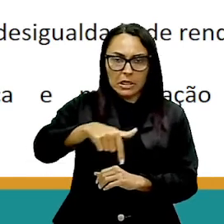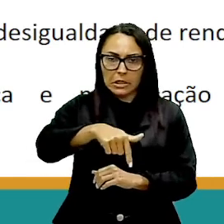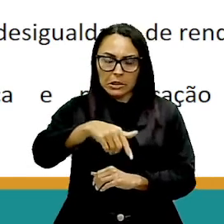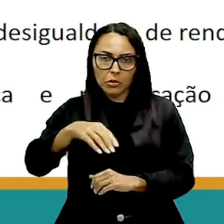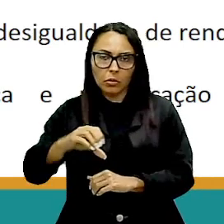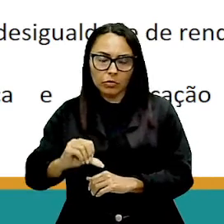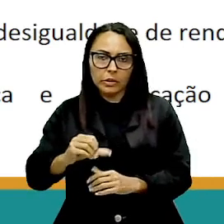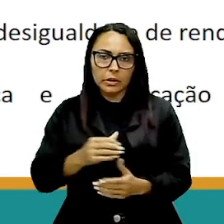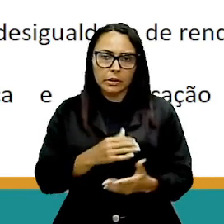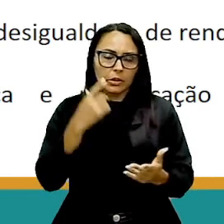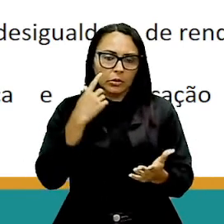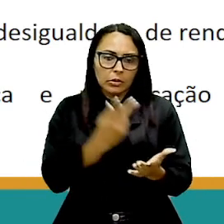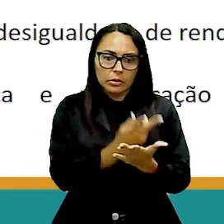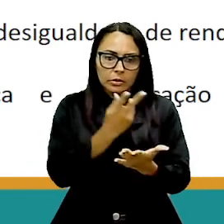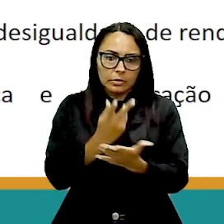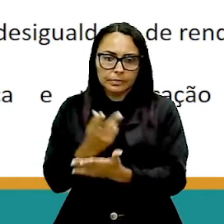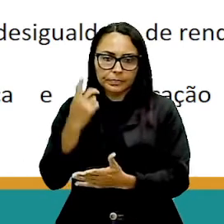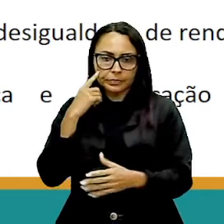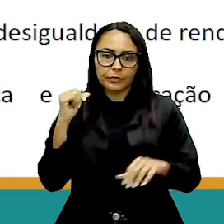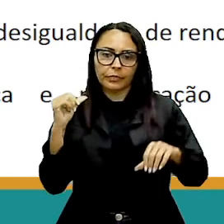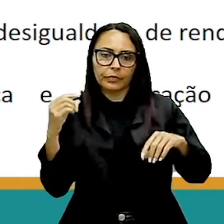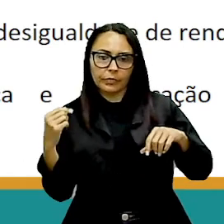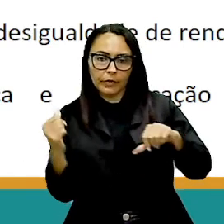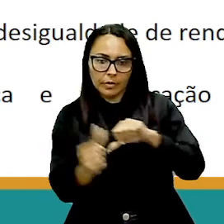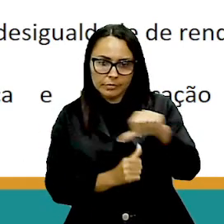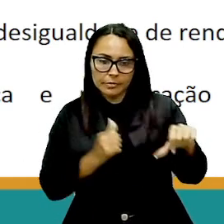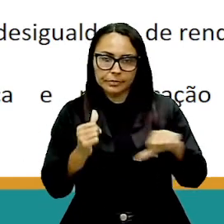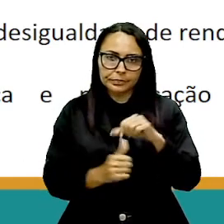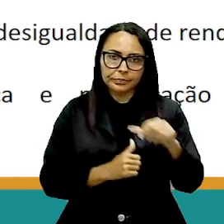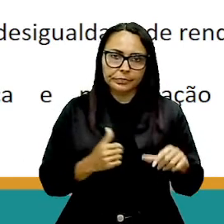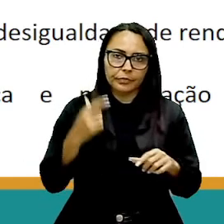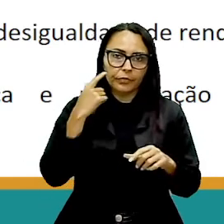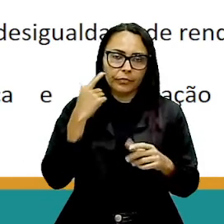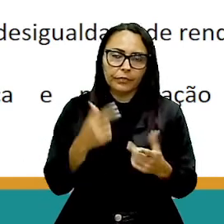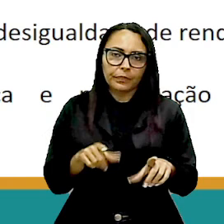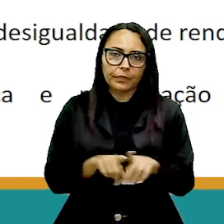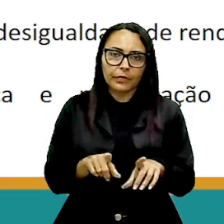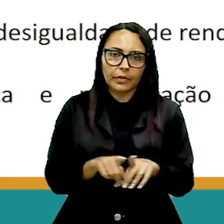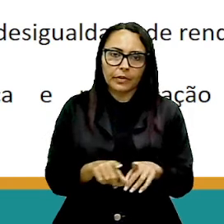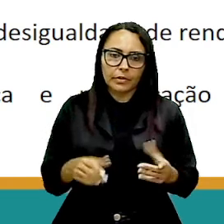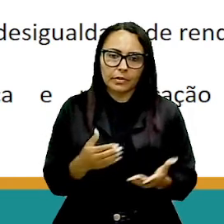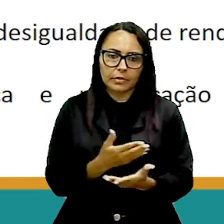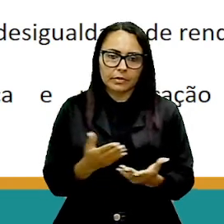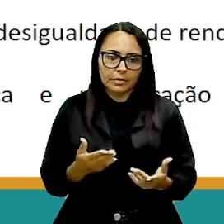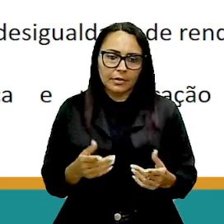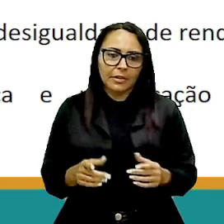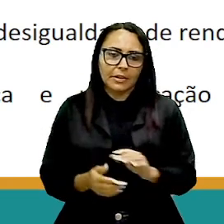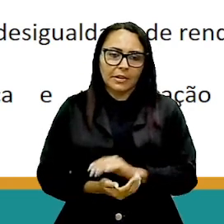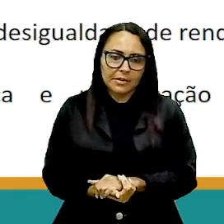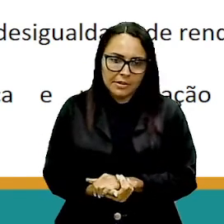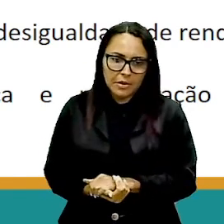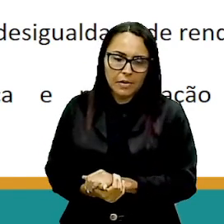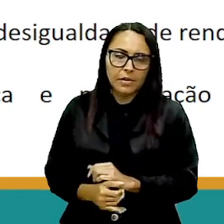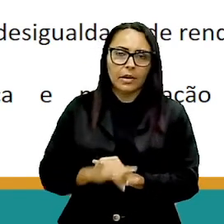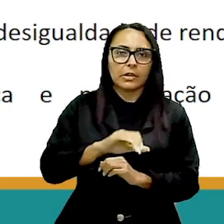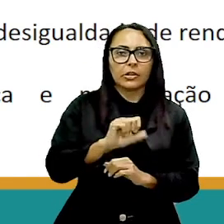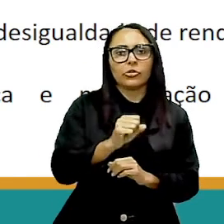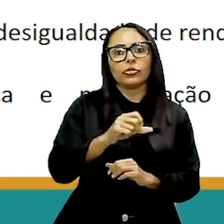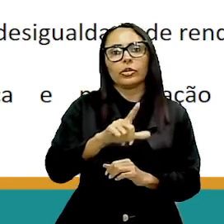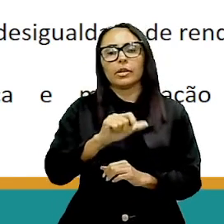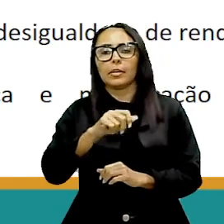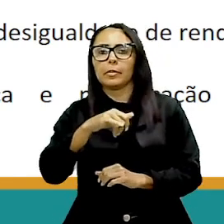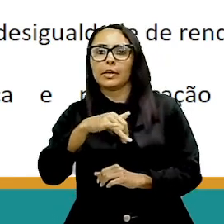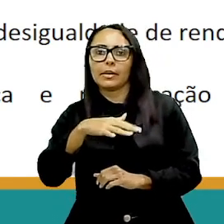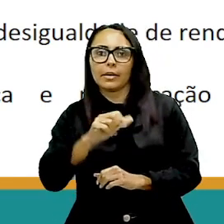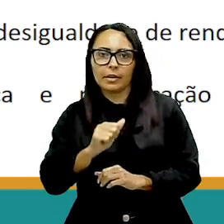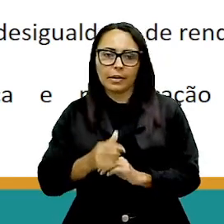1979, aconteceu uma revolução que depois foi chamada de Revolução Islâmica. E